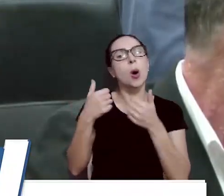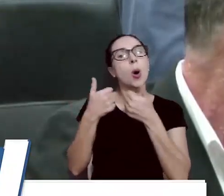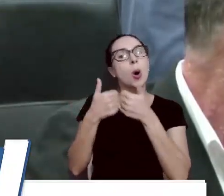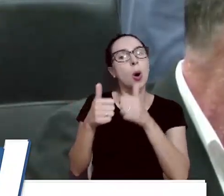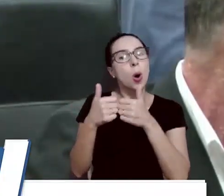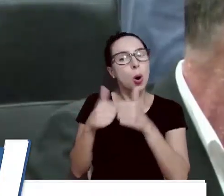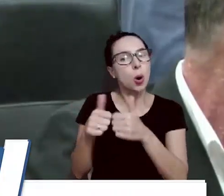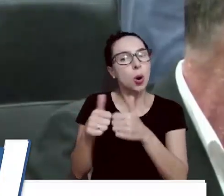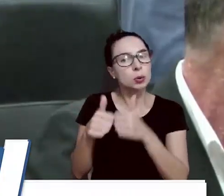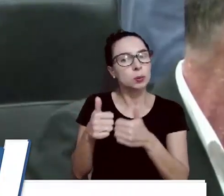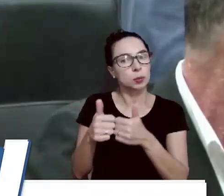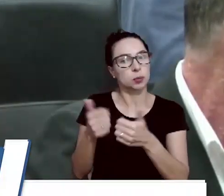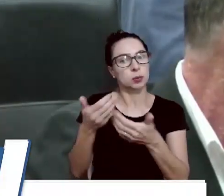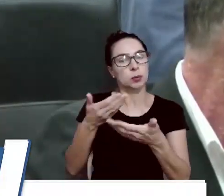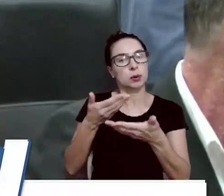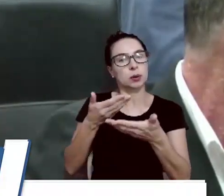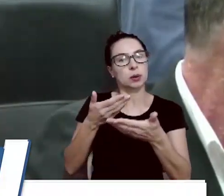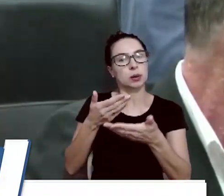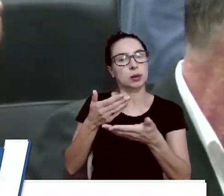público